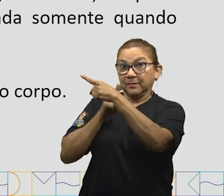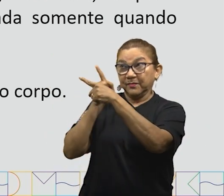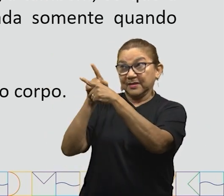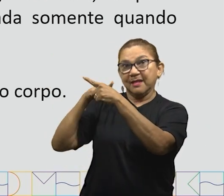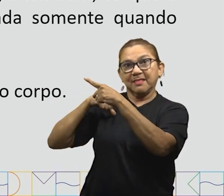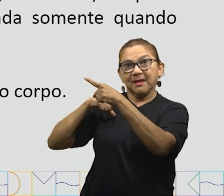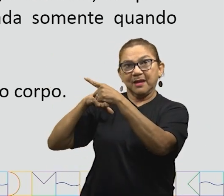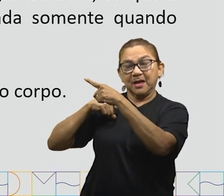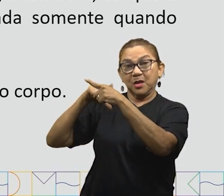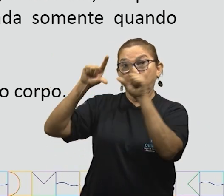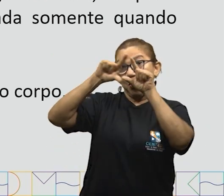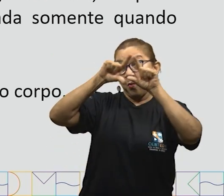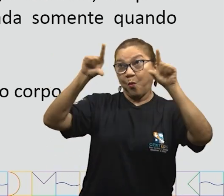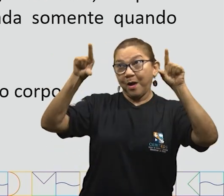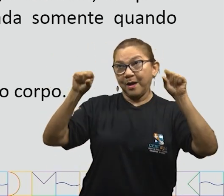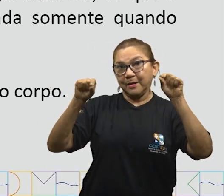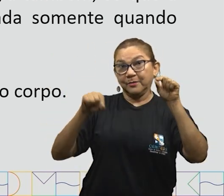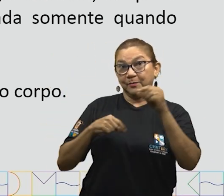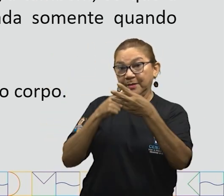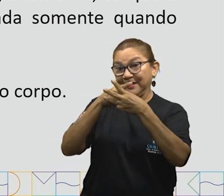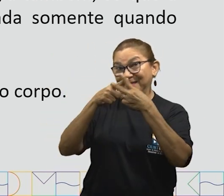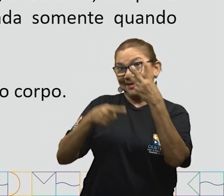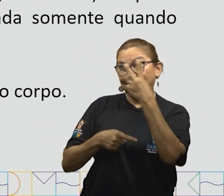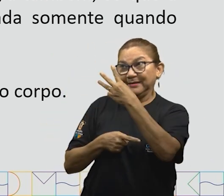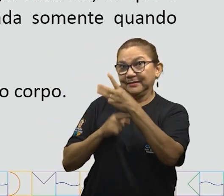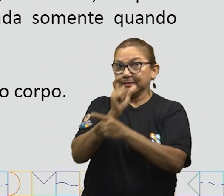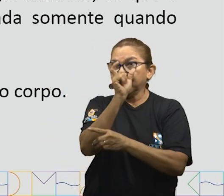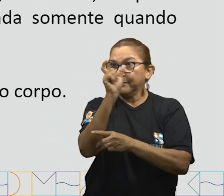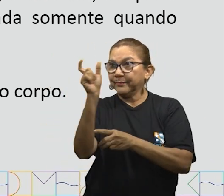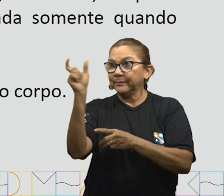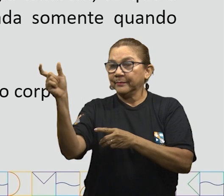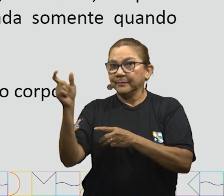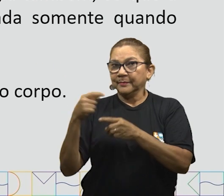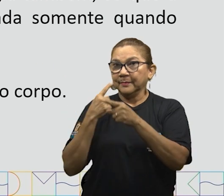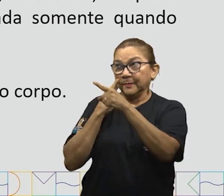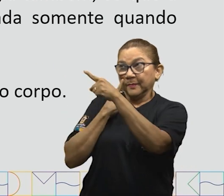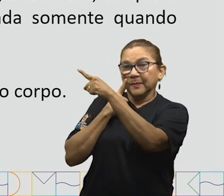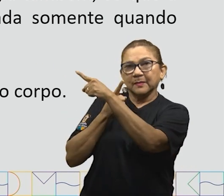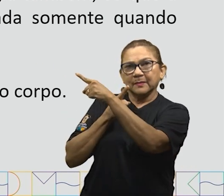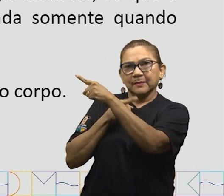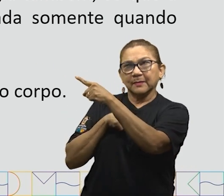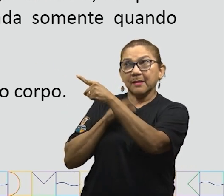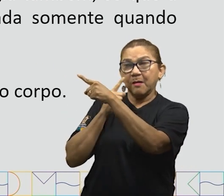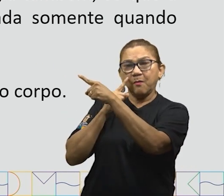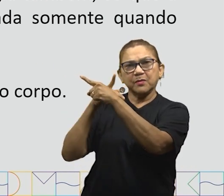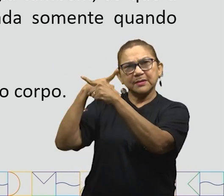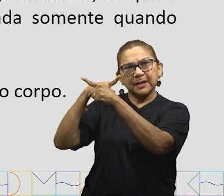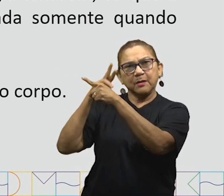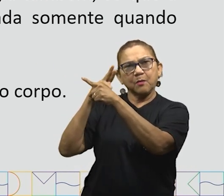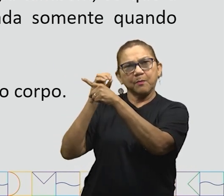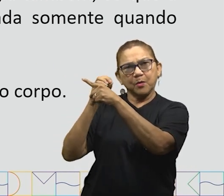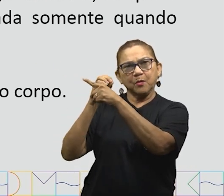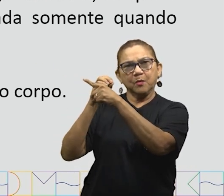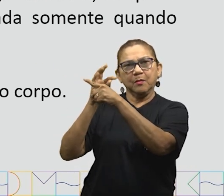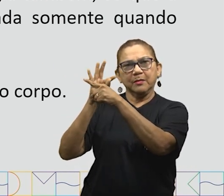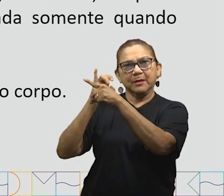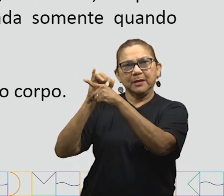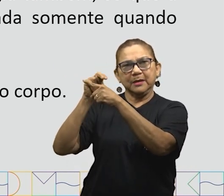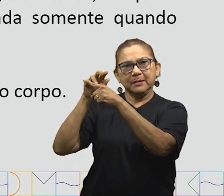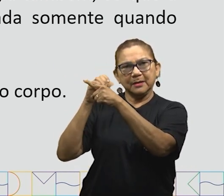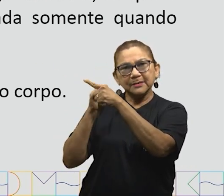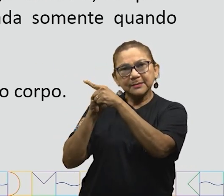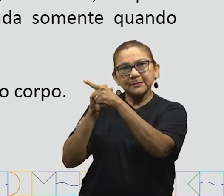um quadro que tem 3 palavras: proteínas, carboidratos e lipídios. Vamos aí às